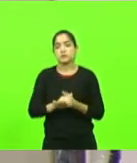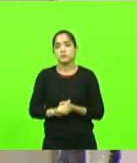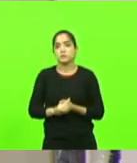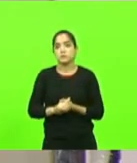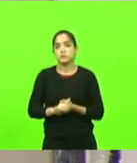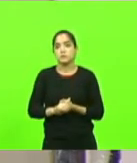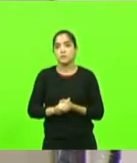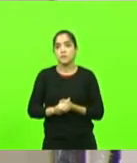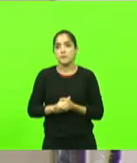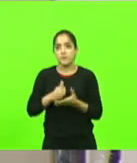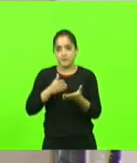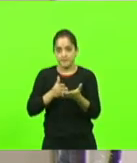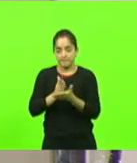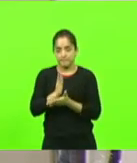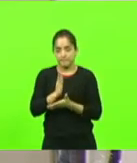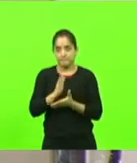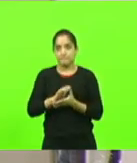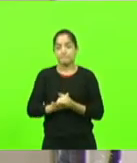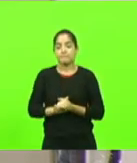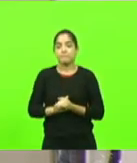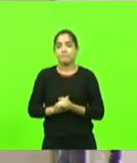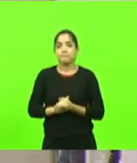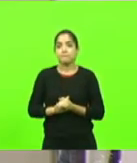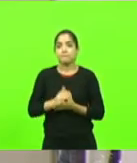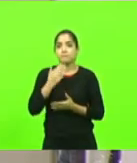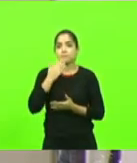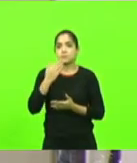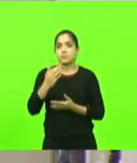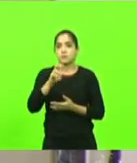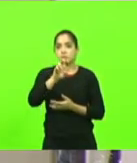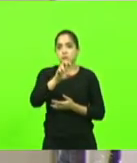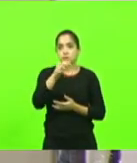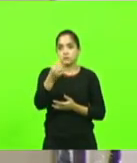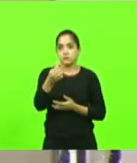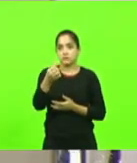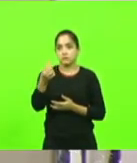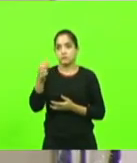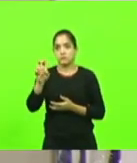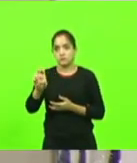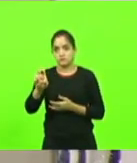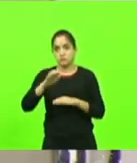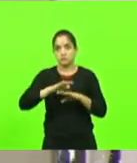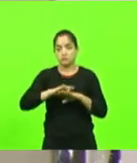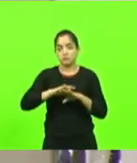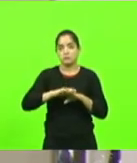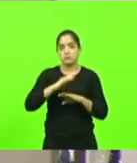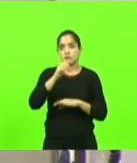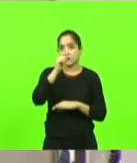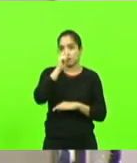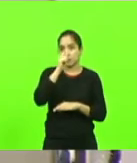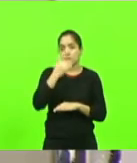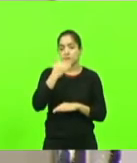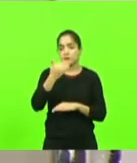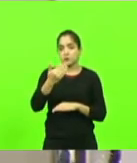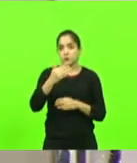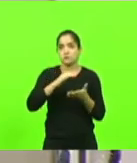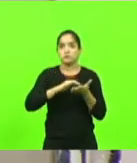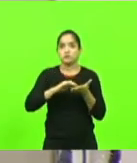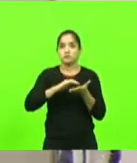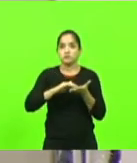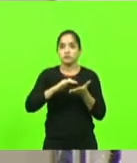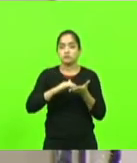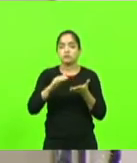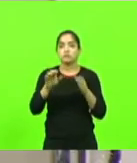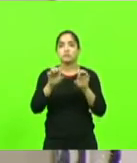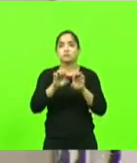se encontra. Aprovado por unanimidade. Pedido de informação 565, autor deputado João Amin, solicitando ao secretário de Estado da